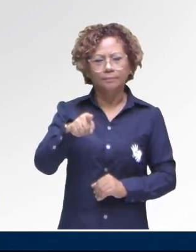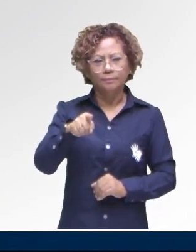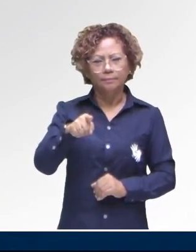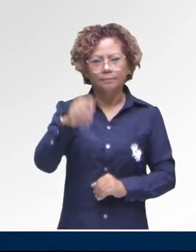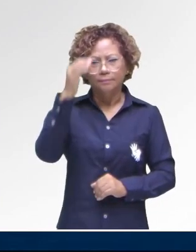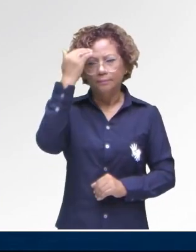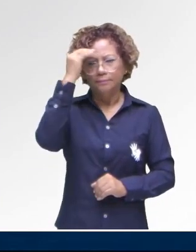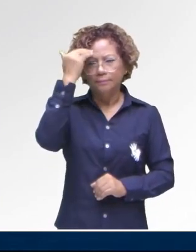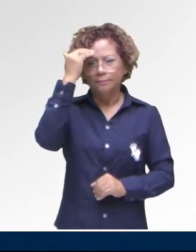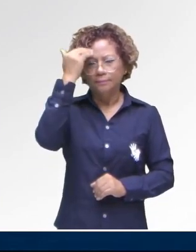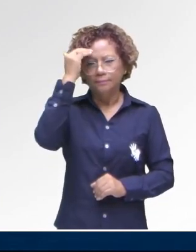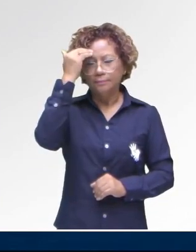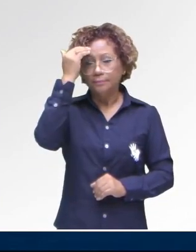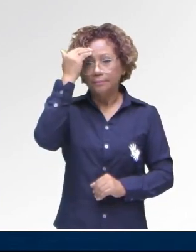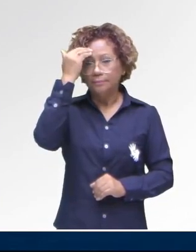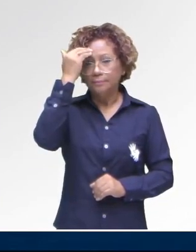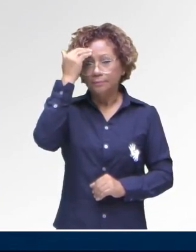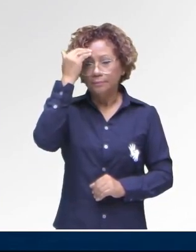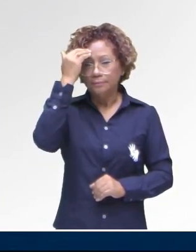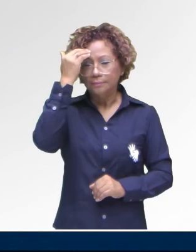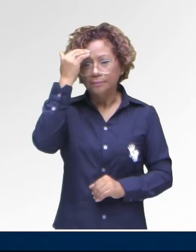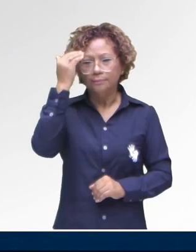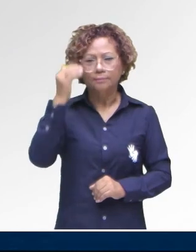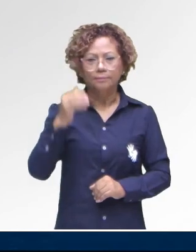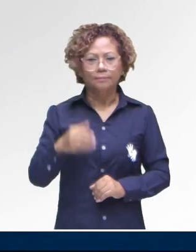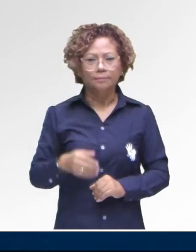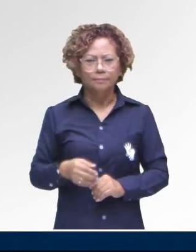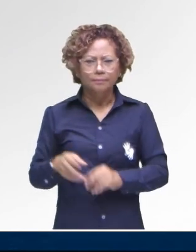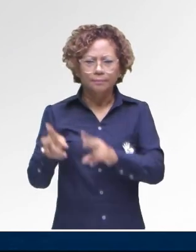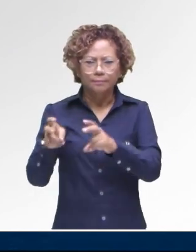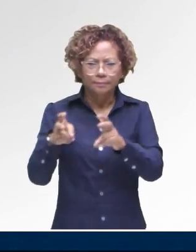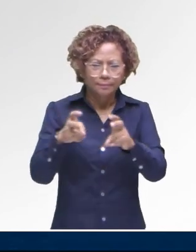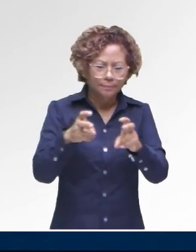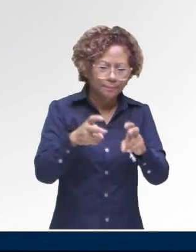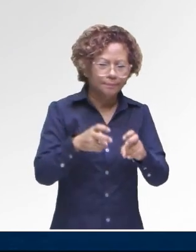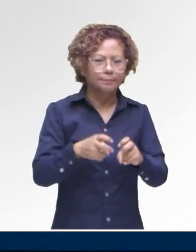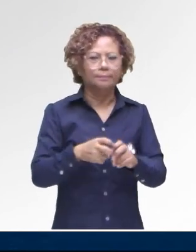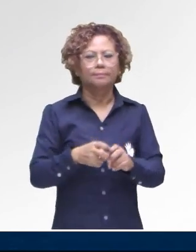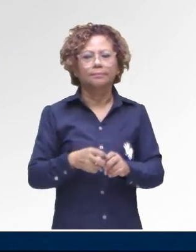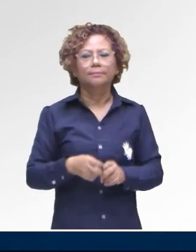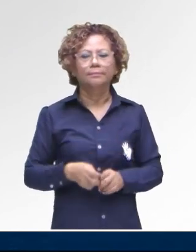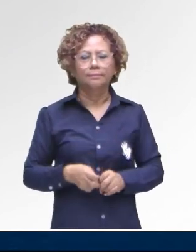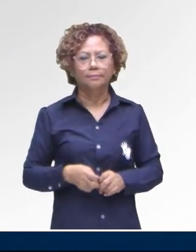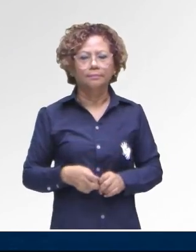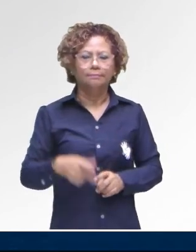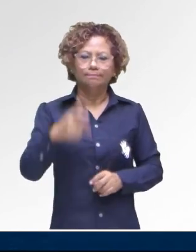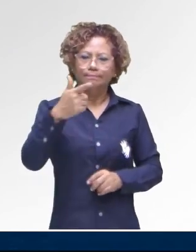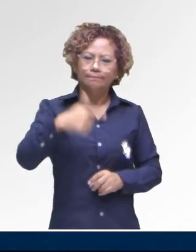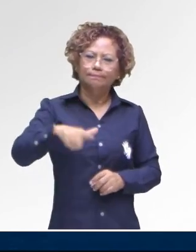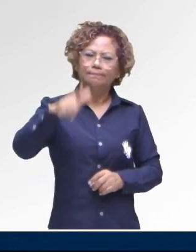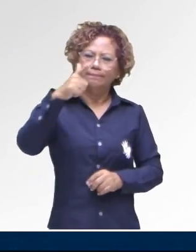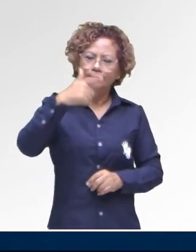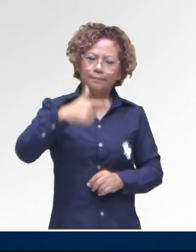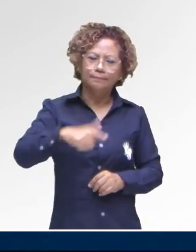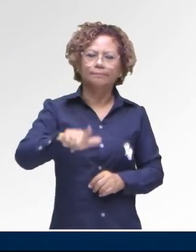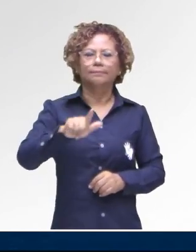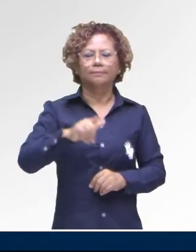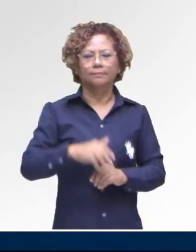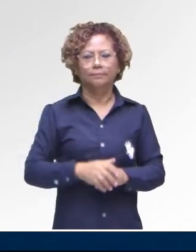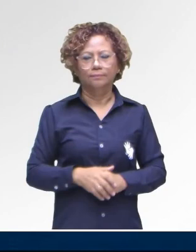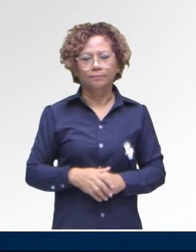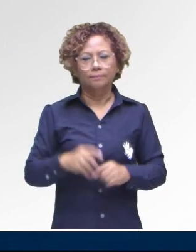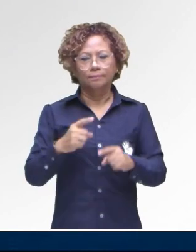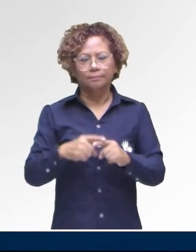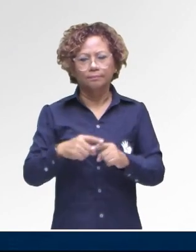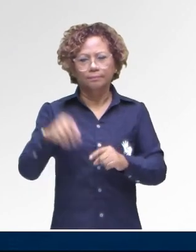compreendido, né? Não compreendeu? Dá uma olhada, né? Revisa, ok? Que isso são as bases da